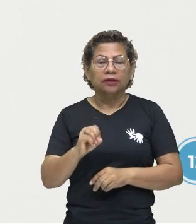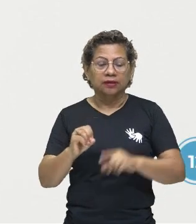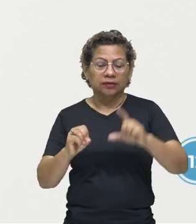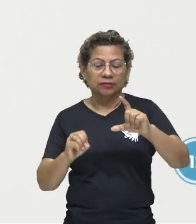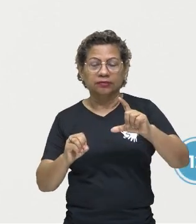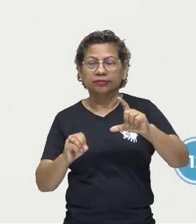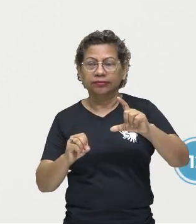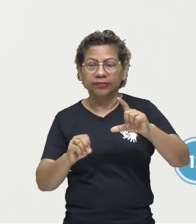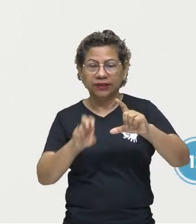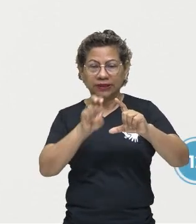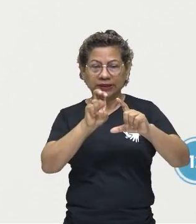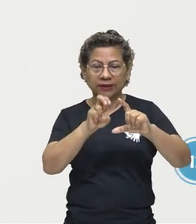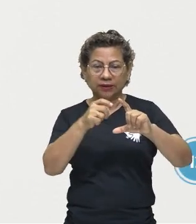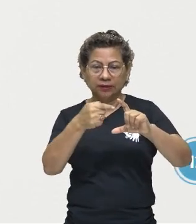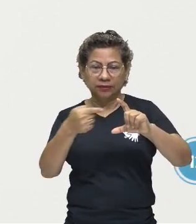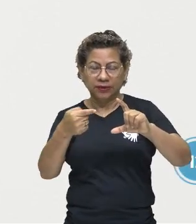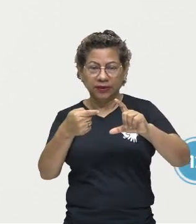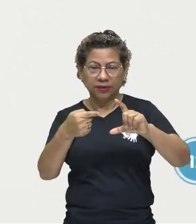5 menos 2,